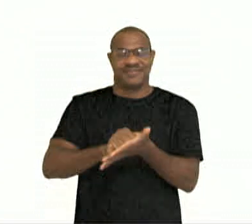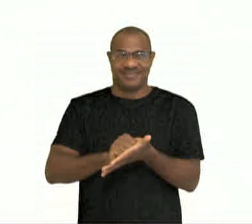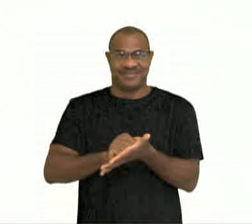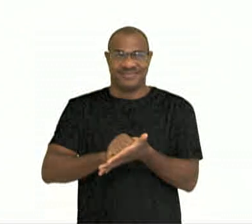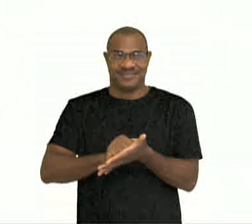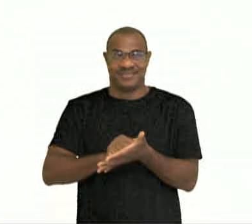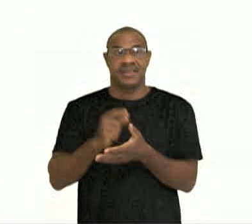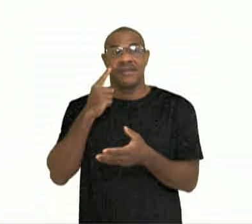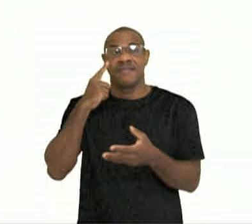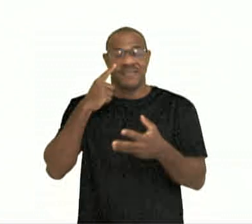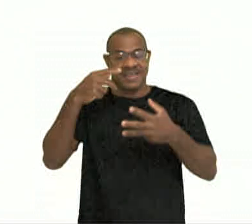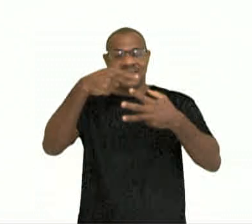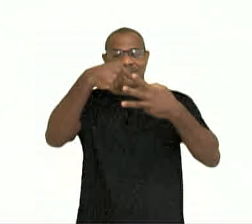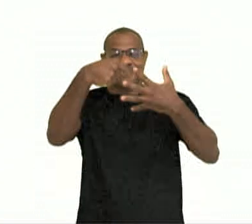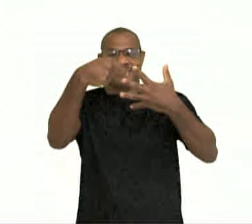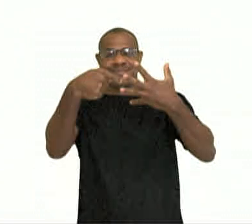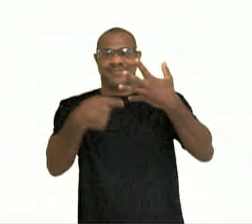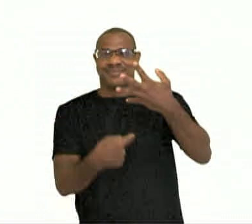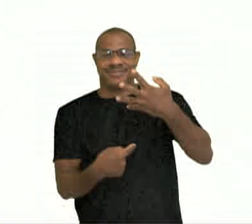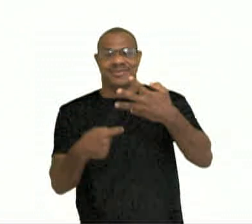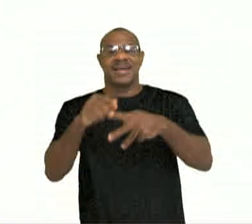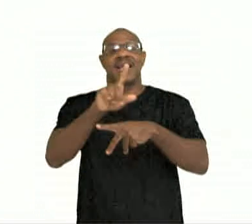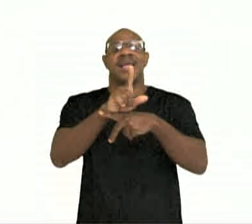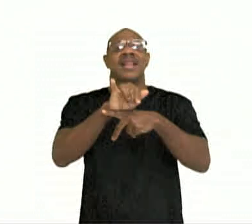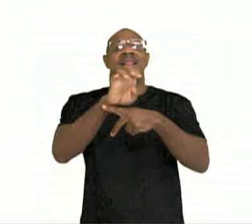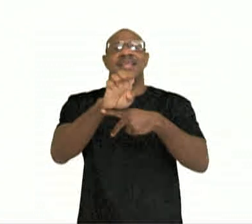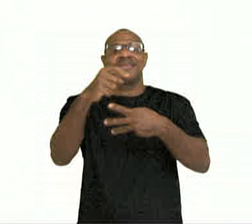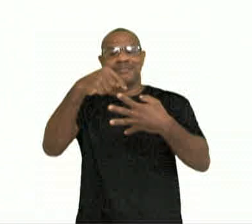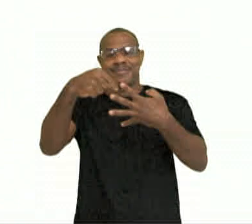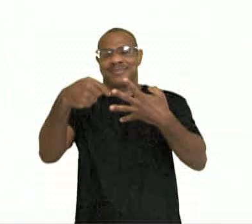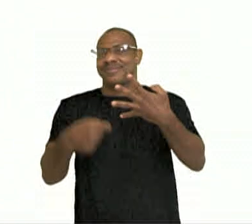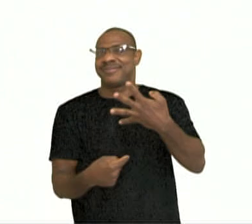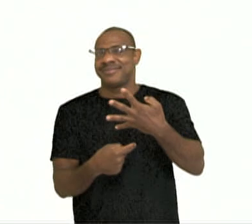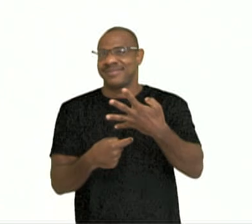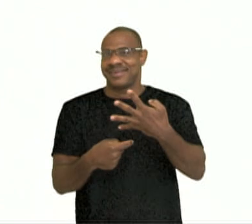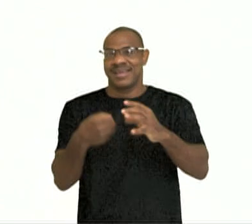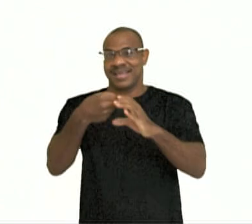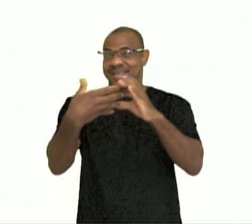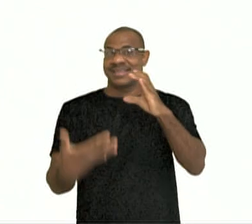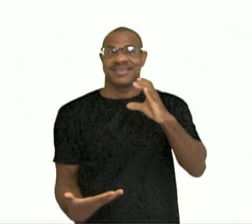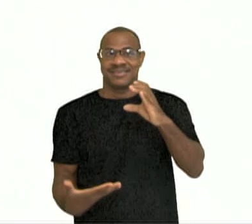elementos característicos aqui da notícia. Percebeu?